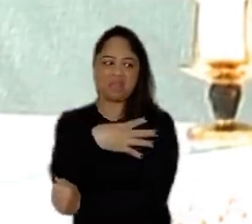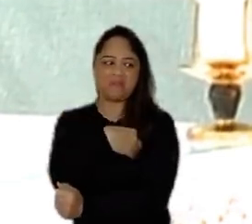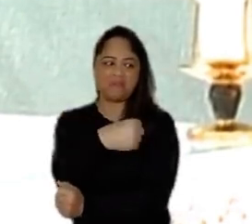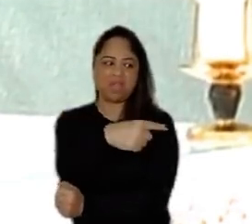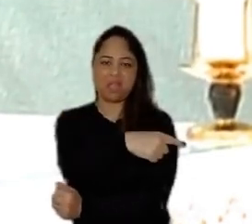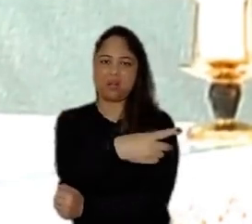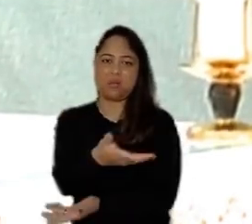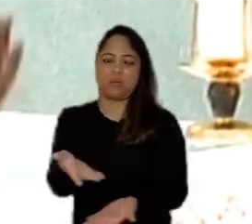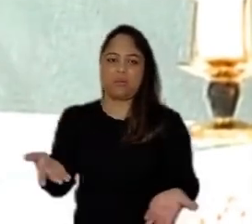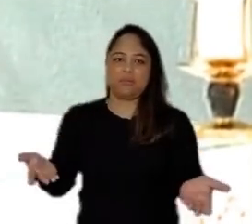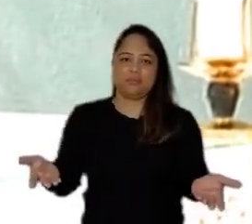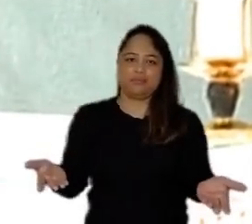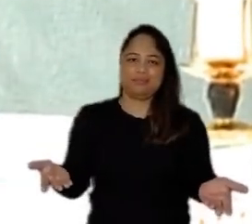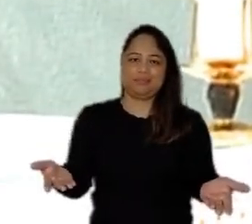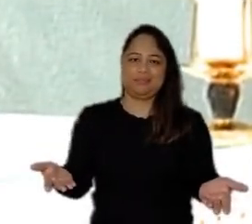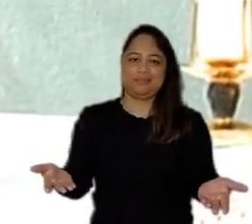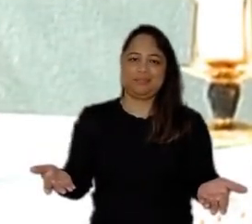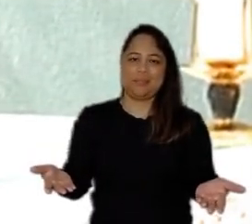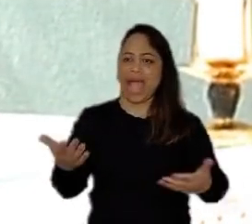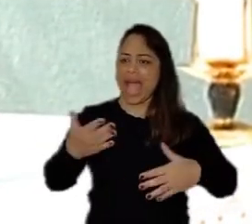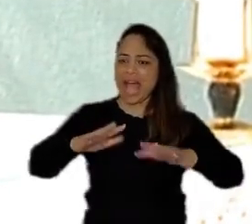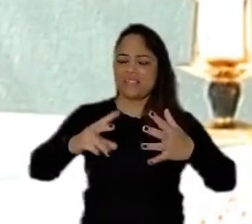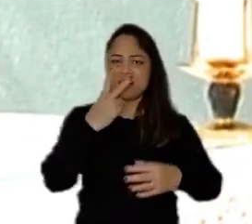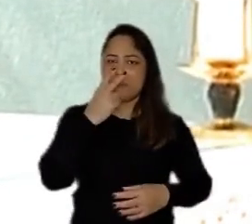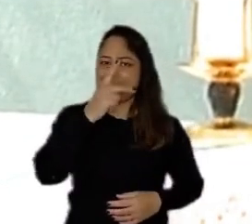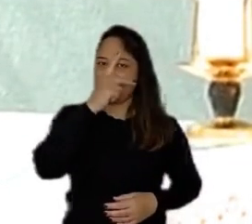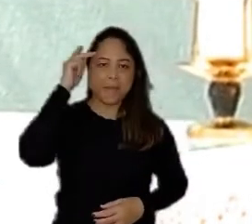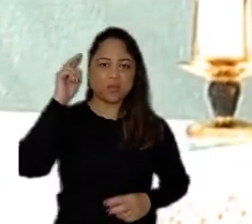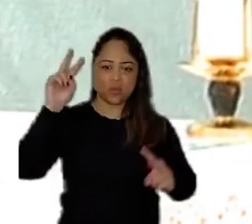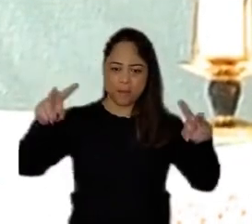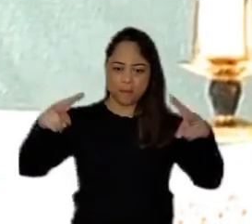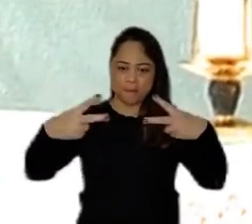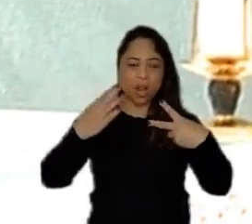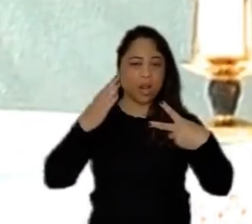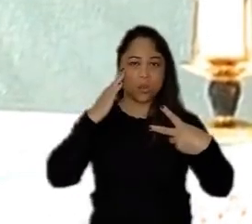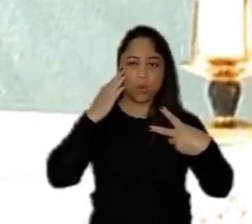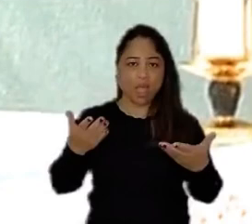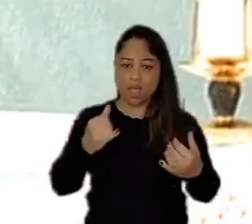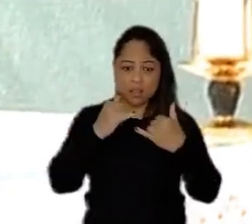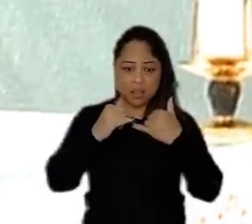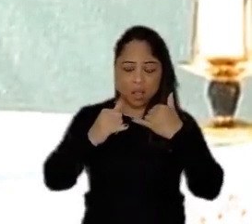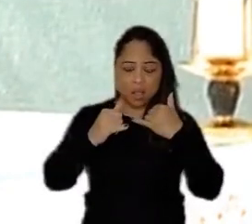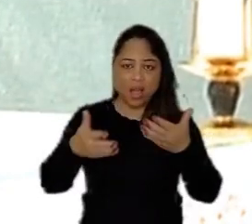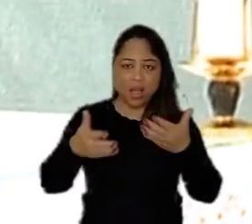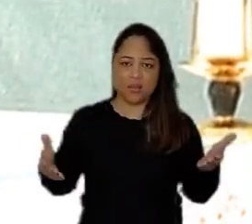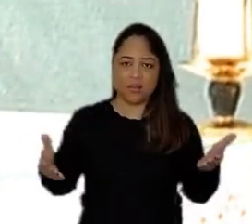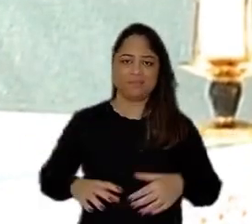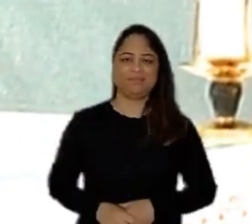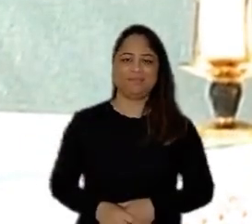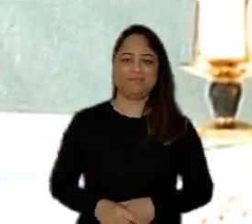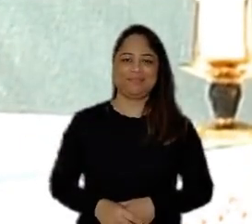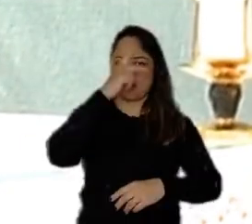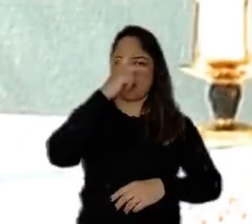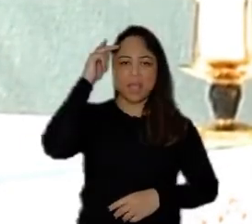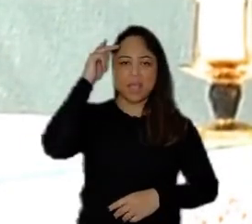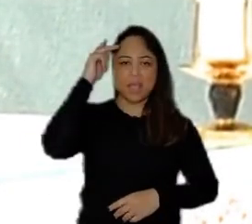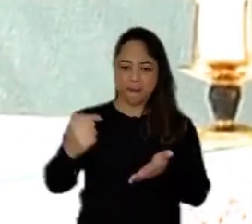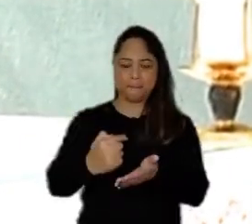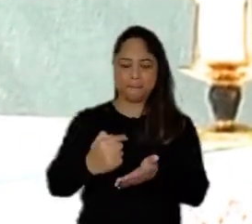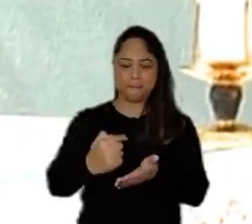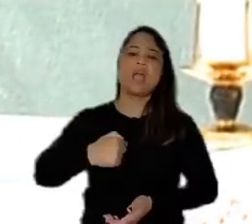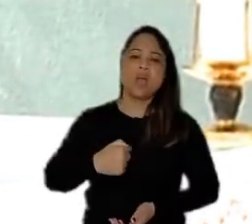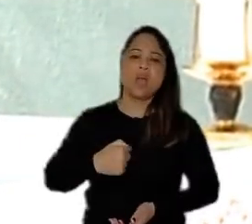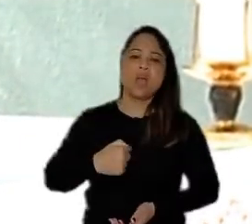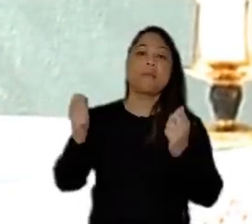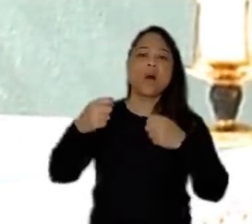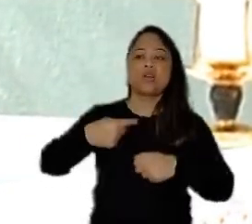É por isso que às vezes as pessoas não me entendem. Quando alguém fala assim, você pode ir na minha casa visitar o meu marido? Eu